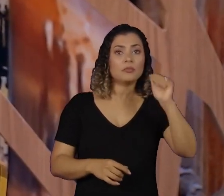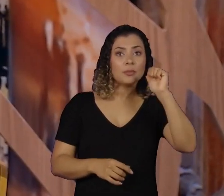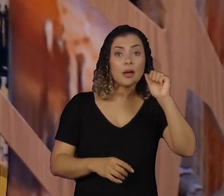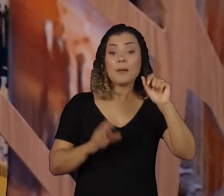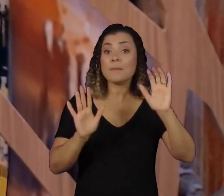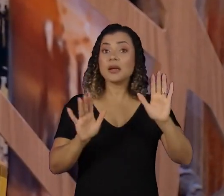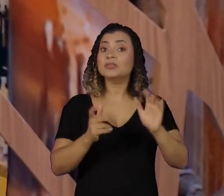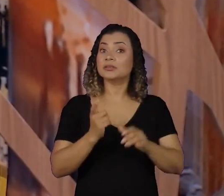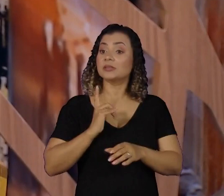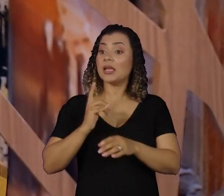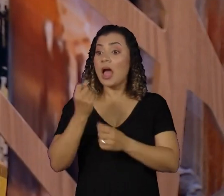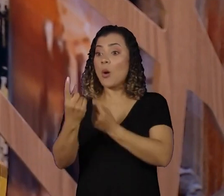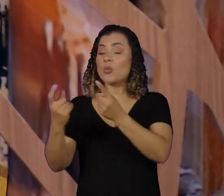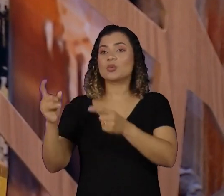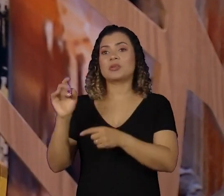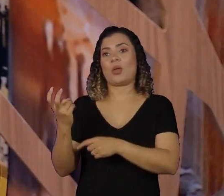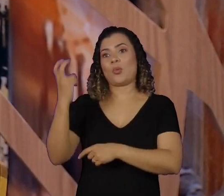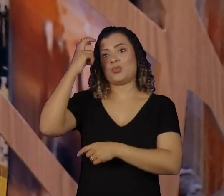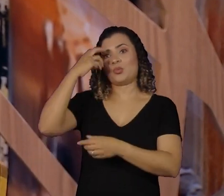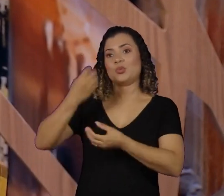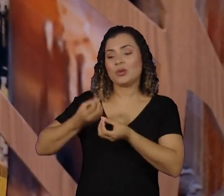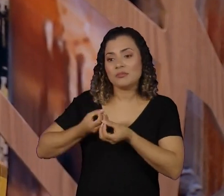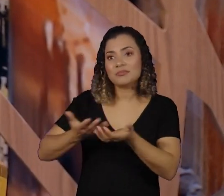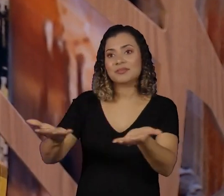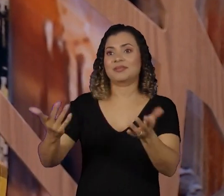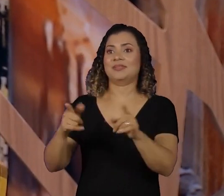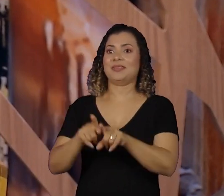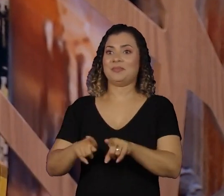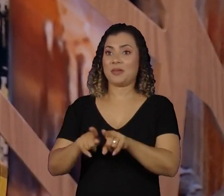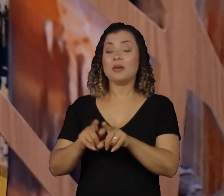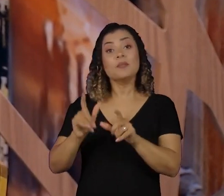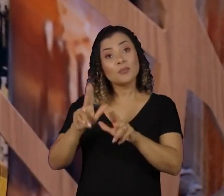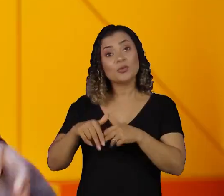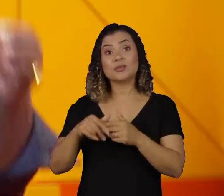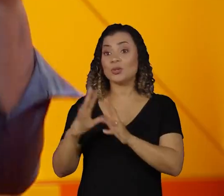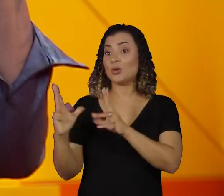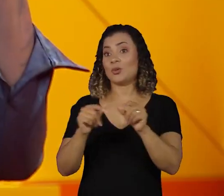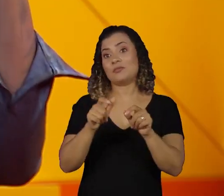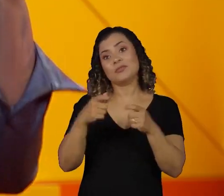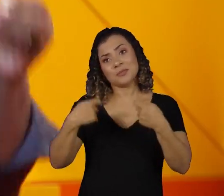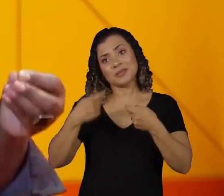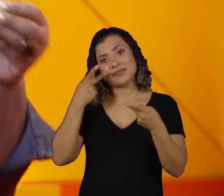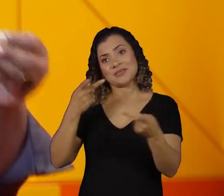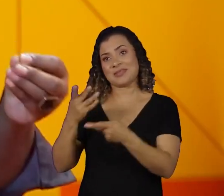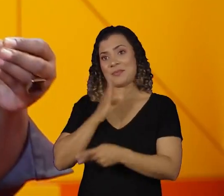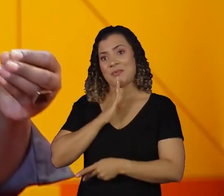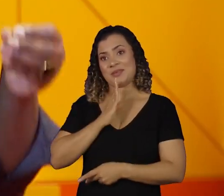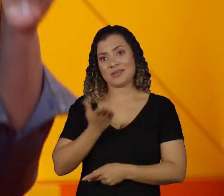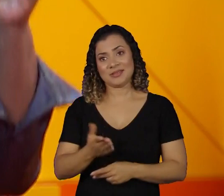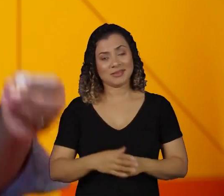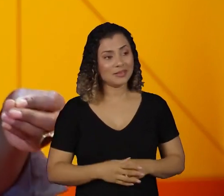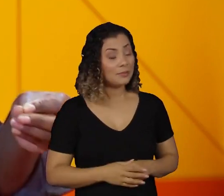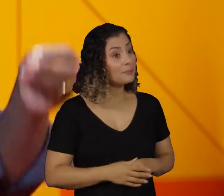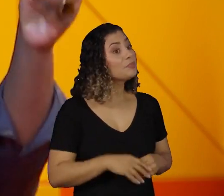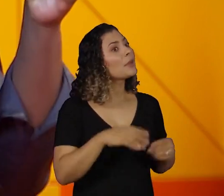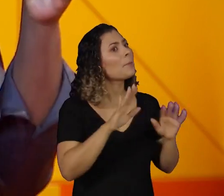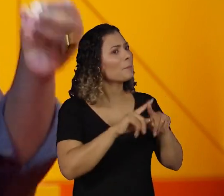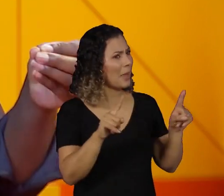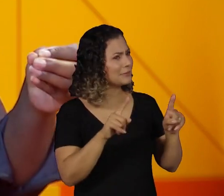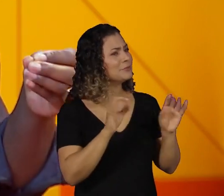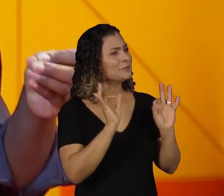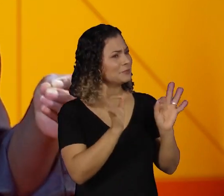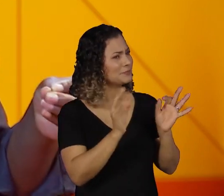muita cultura dentro dos bares da periferia e todos deviam conhecer. Mas, cara, vamos combinar, bar é